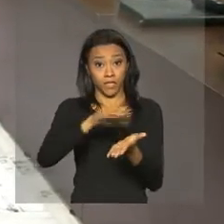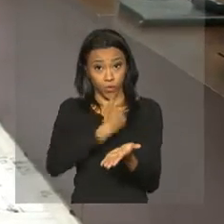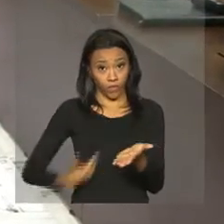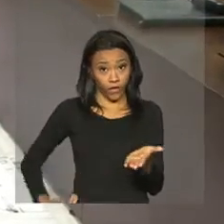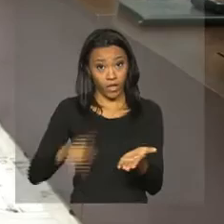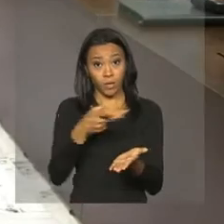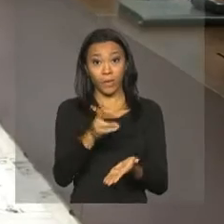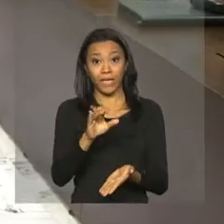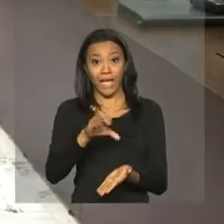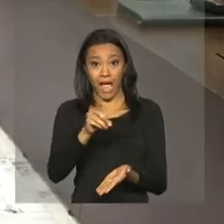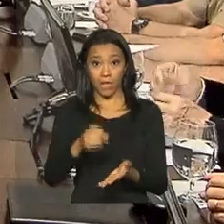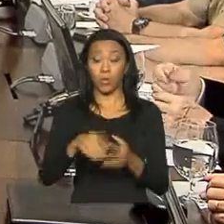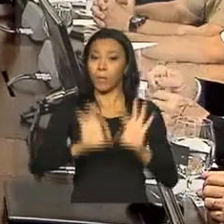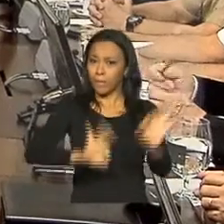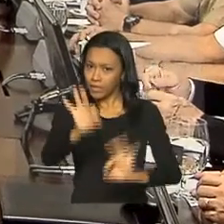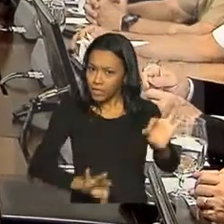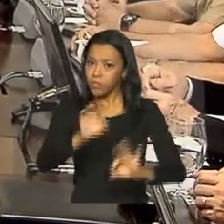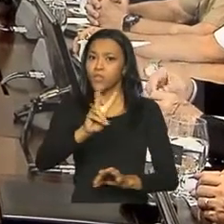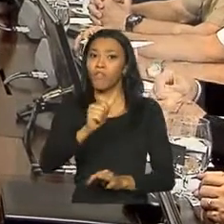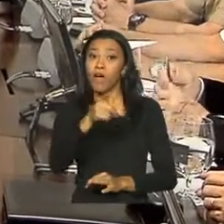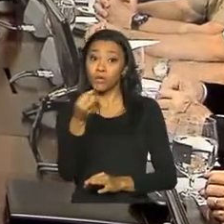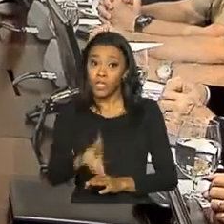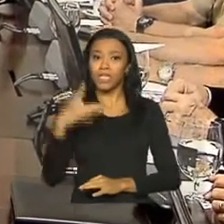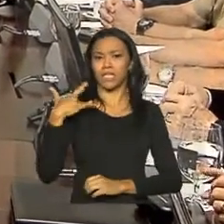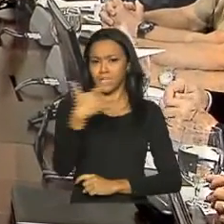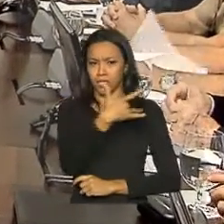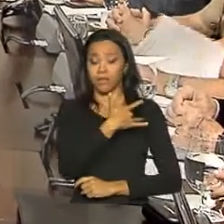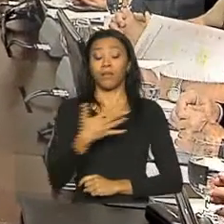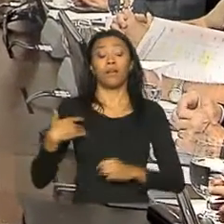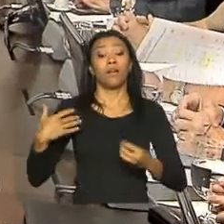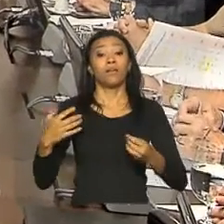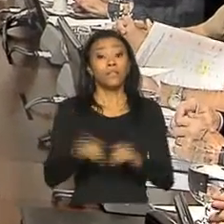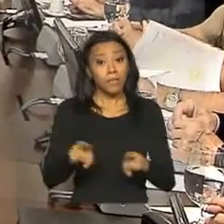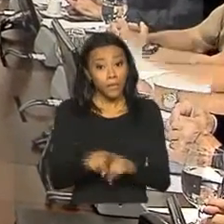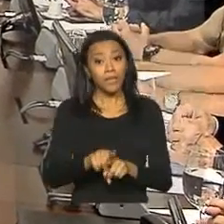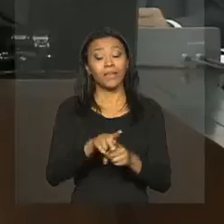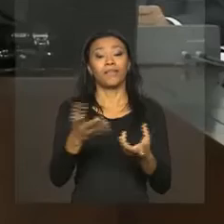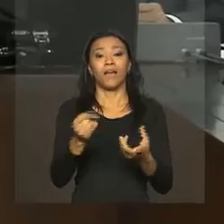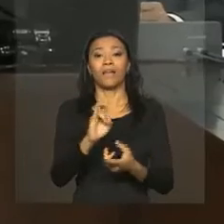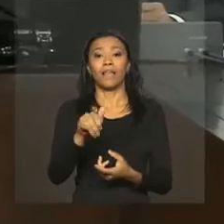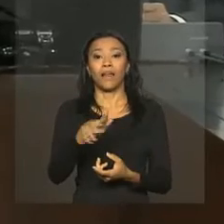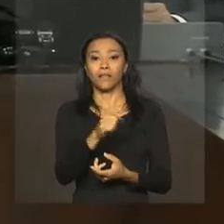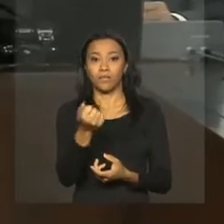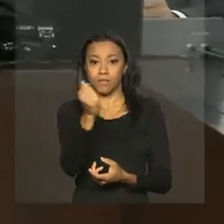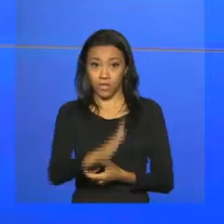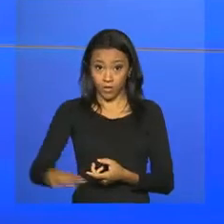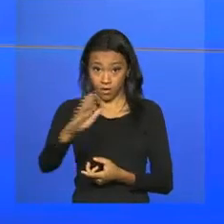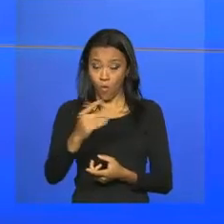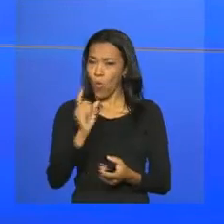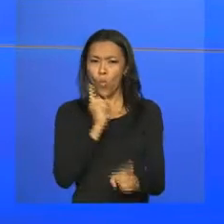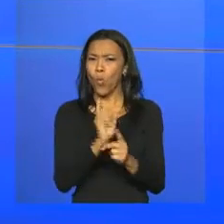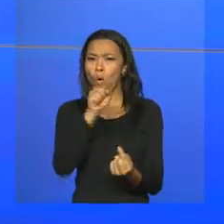ricardo berzoíni do planejamento valdir simão da saúde marcelo castro e da integração nacional gilberto occhi o